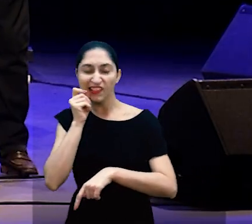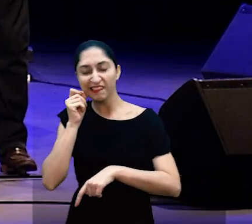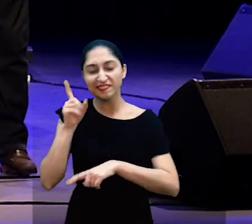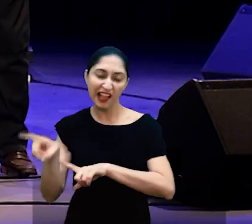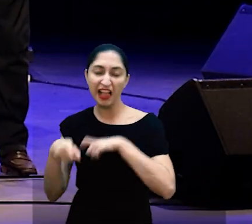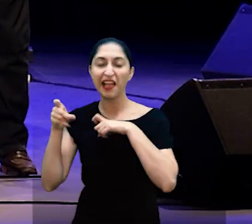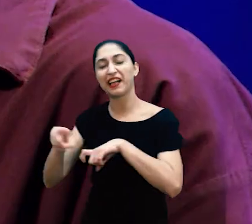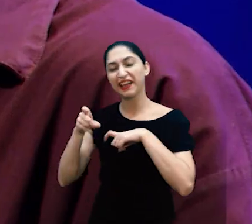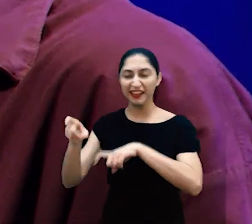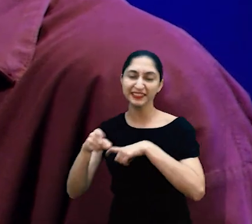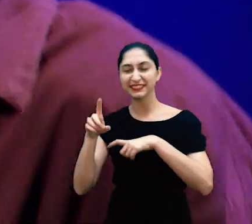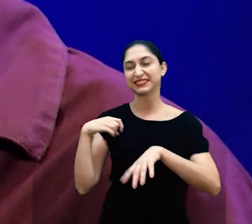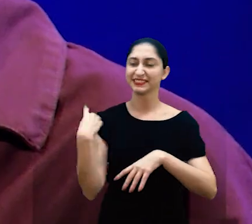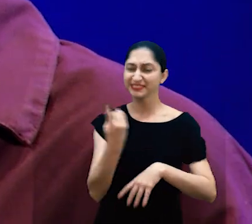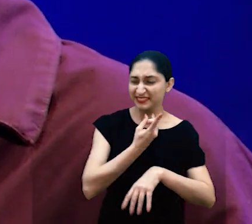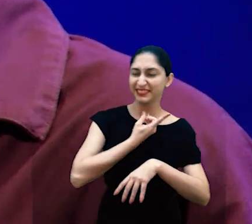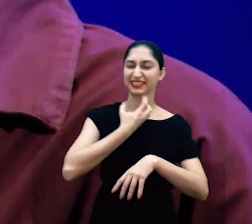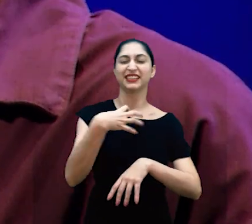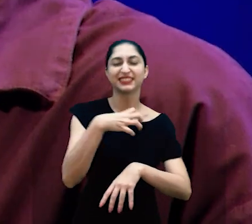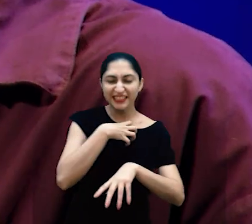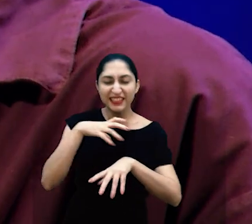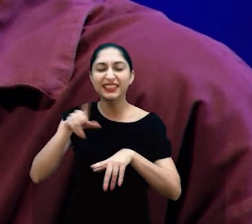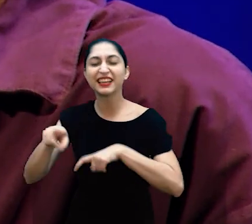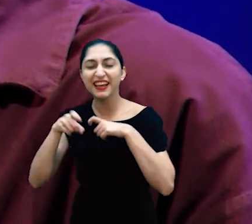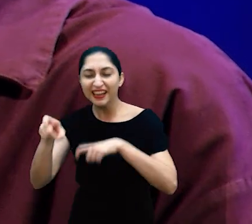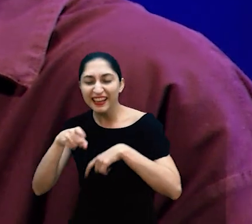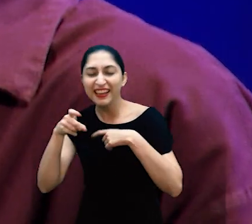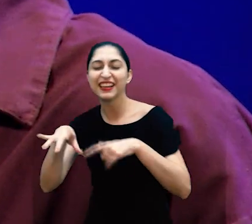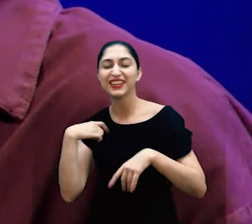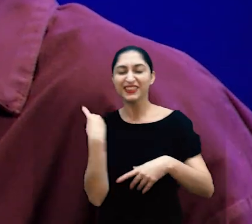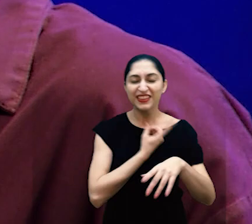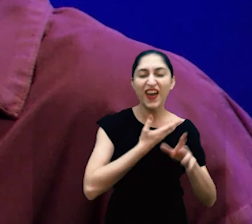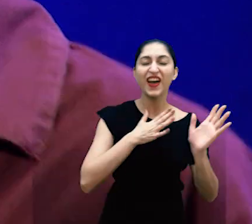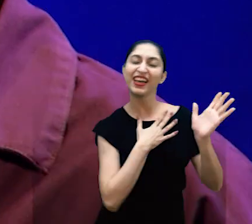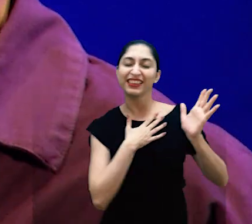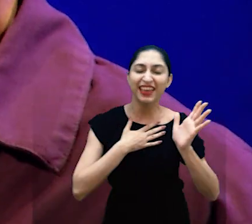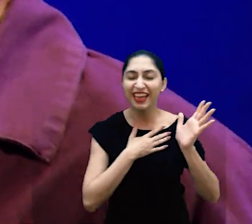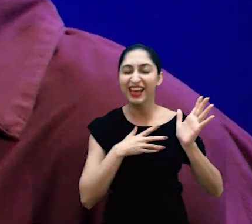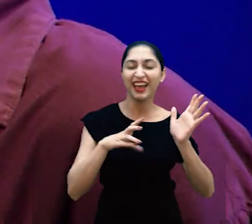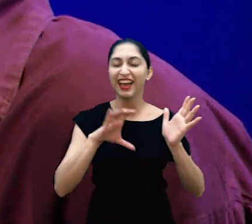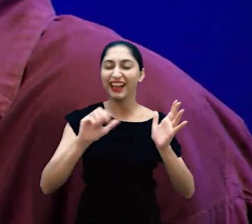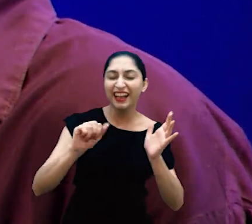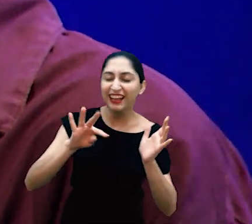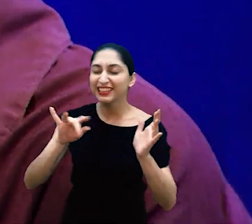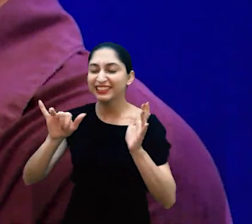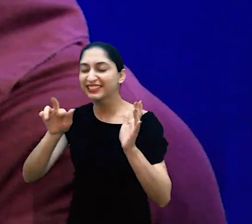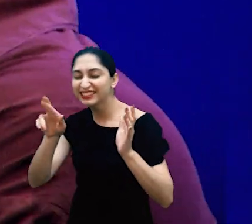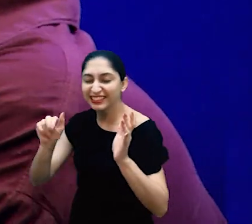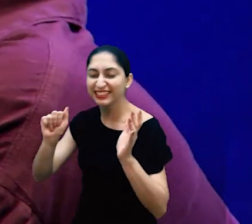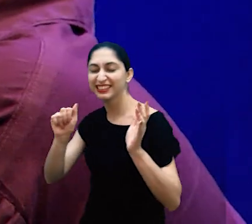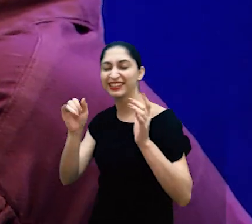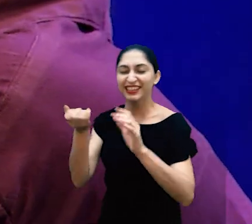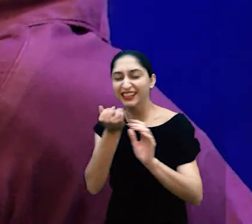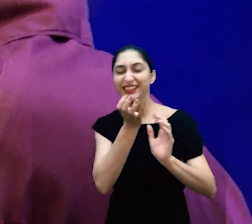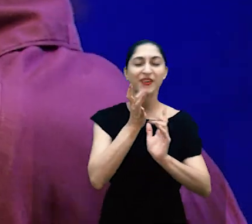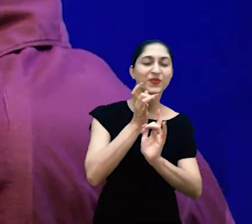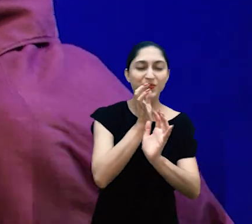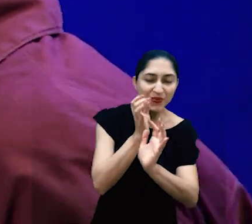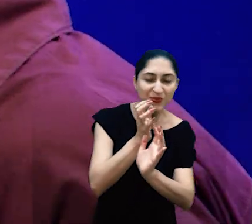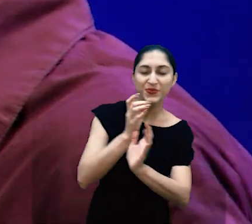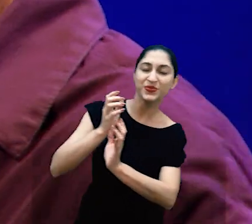cara de milho de pipoca, que nosso rock é dança catira, que a nossa flauta é feita de